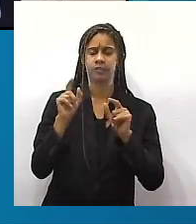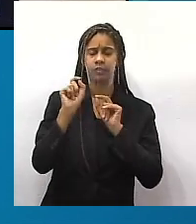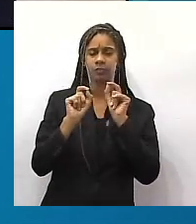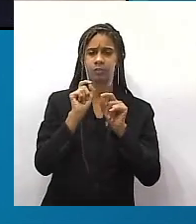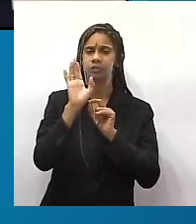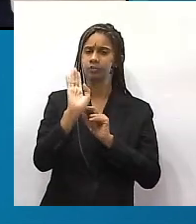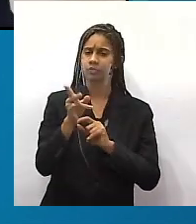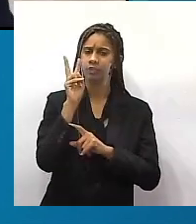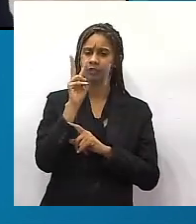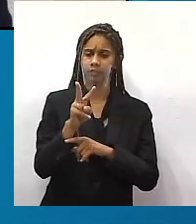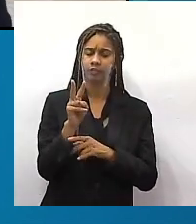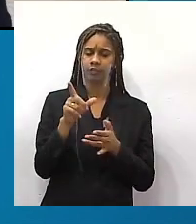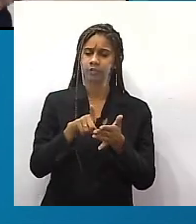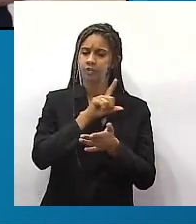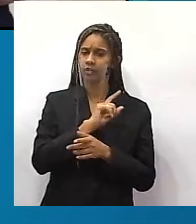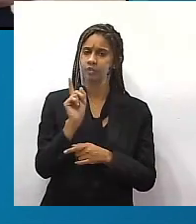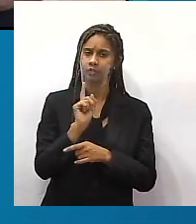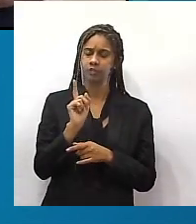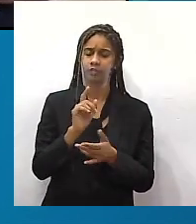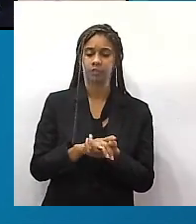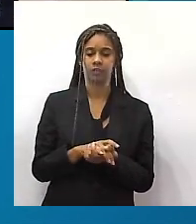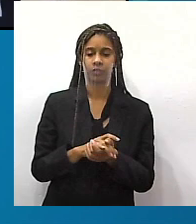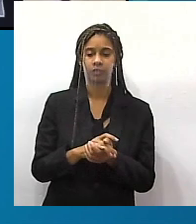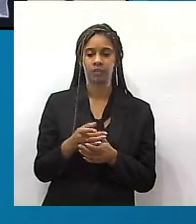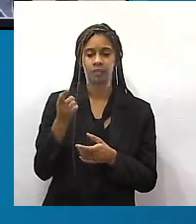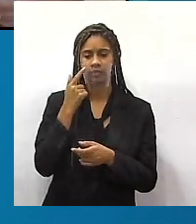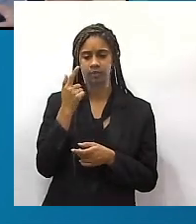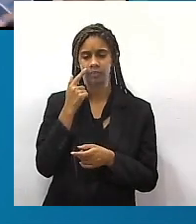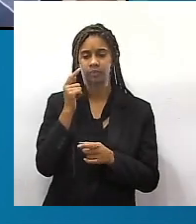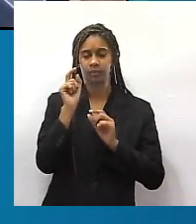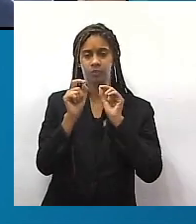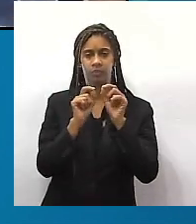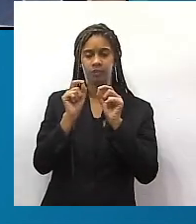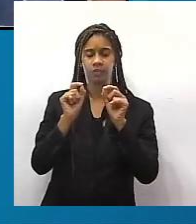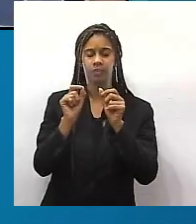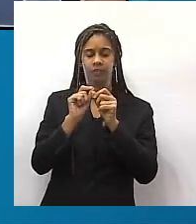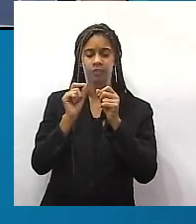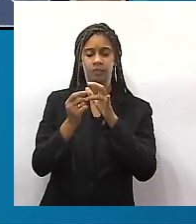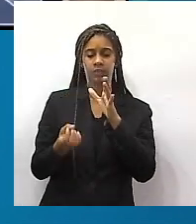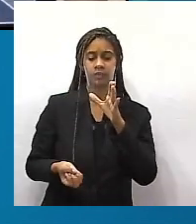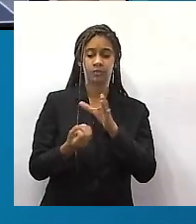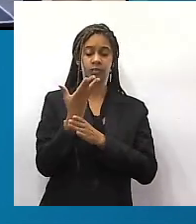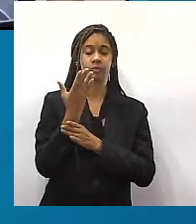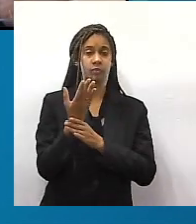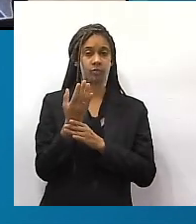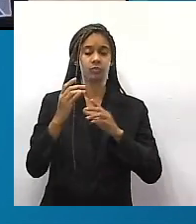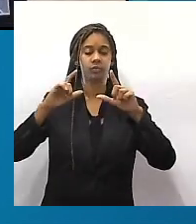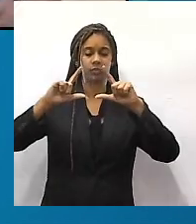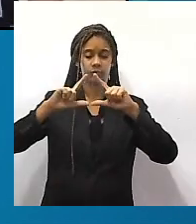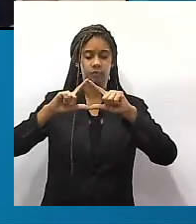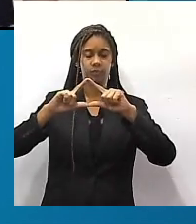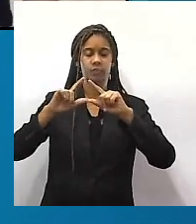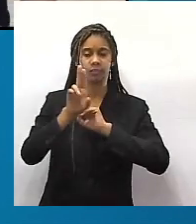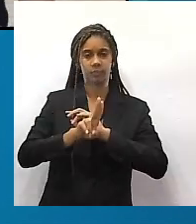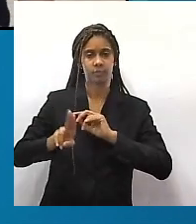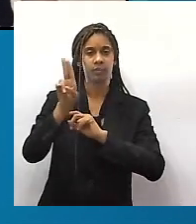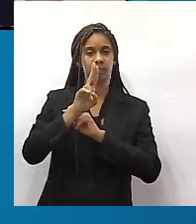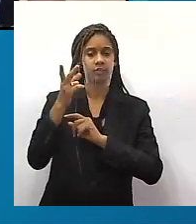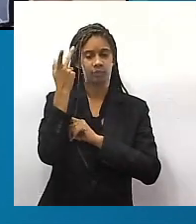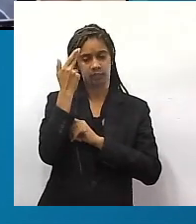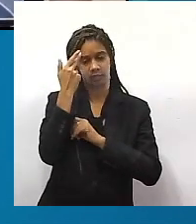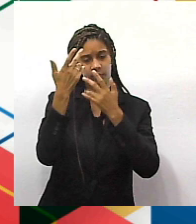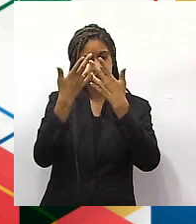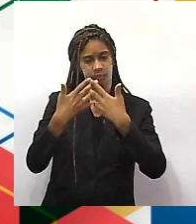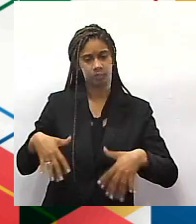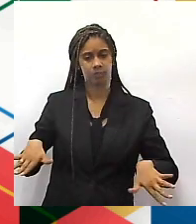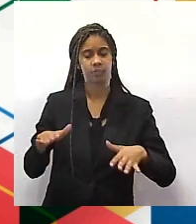aparar as pontas das retas e o que se forma é um triângulo e você aplica naturalmente o Teorema de Tales. Vamos resolver a primeira questão de